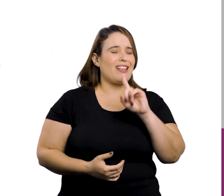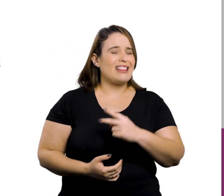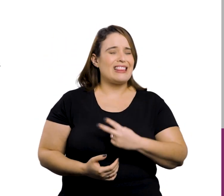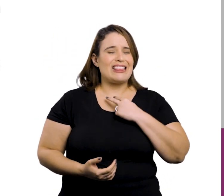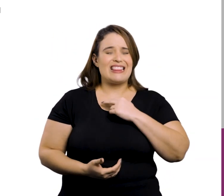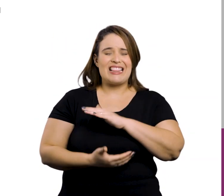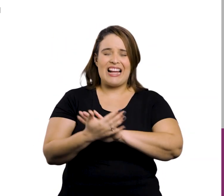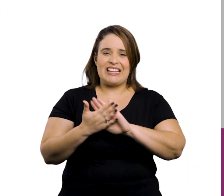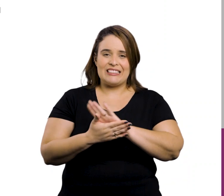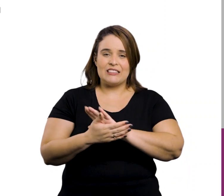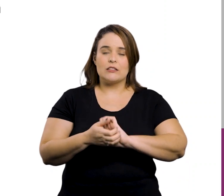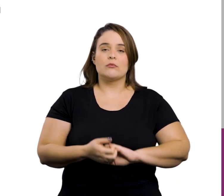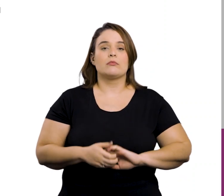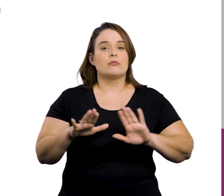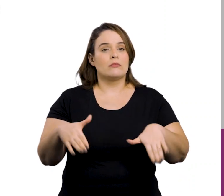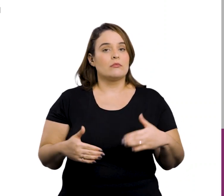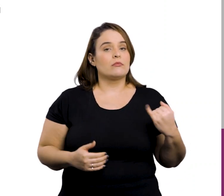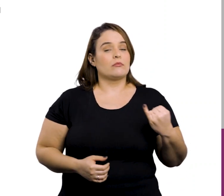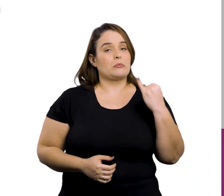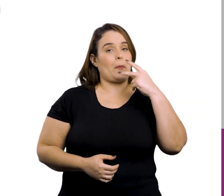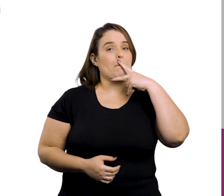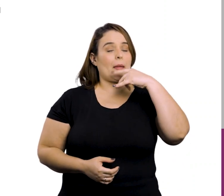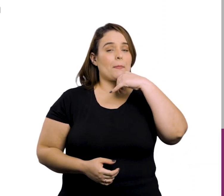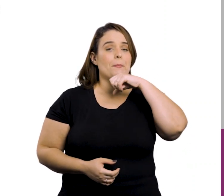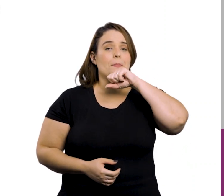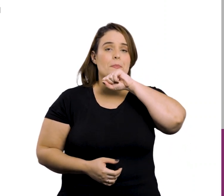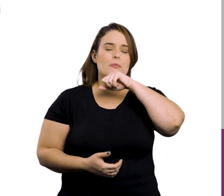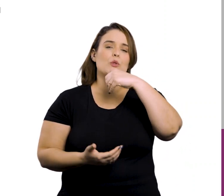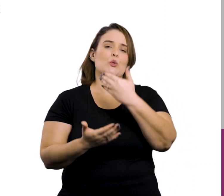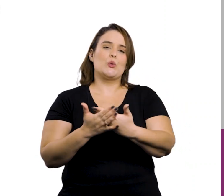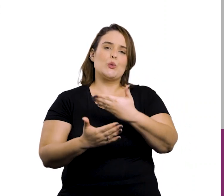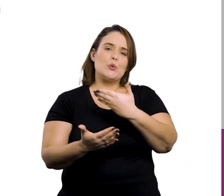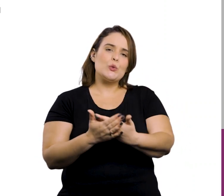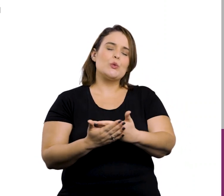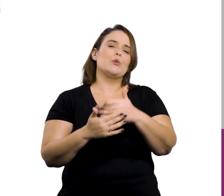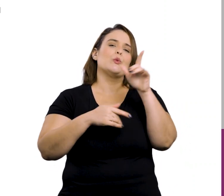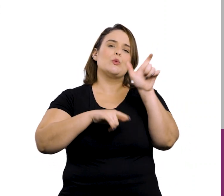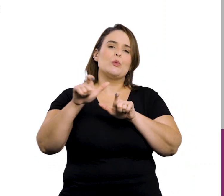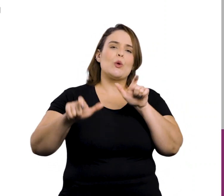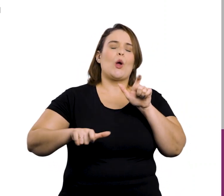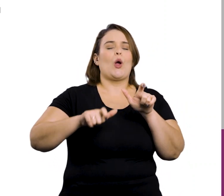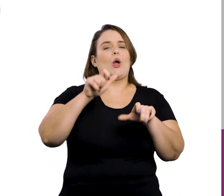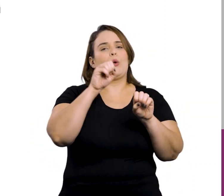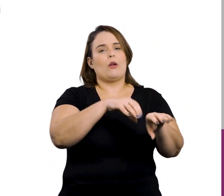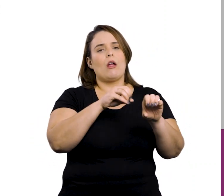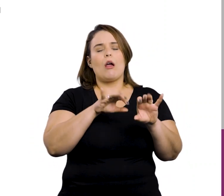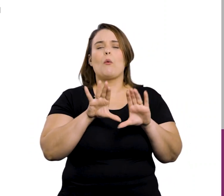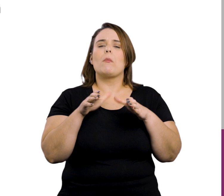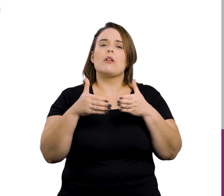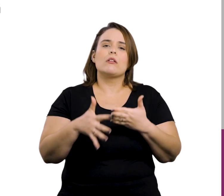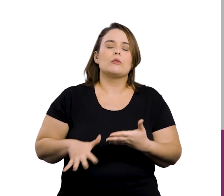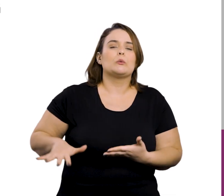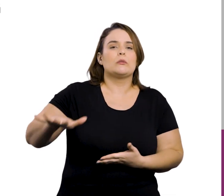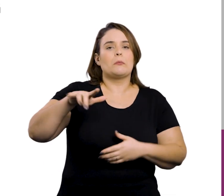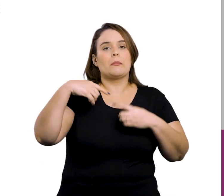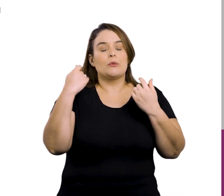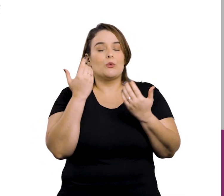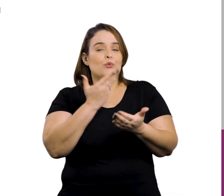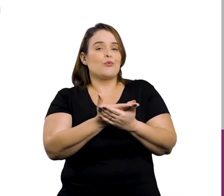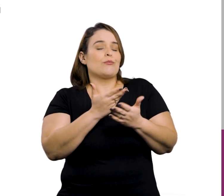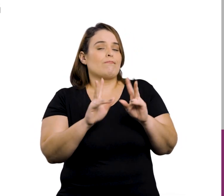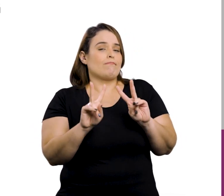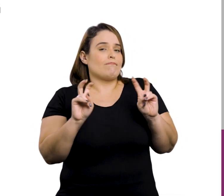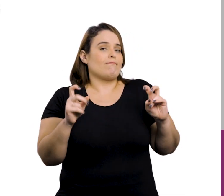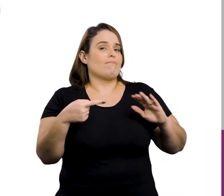cargo. Assim, é muito importante que pais, mães, estudantes, educadores e comunidade em geral estudem